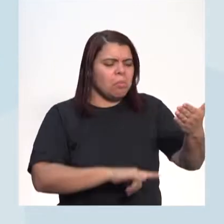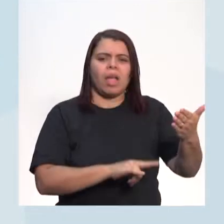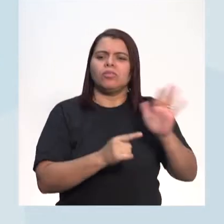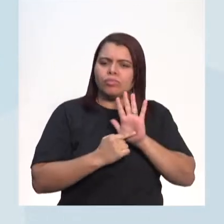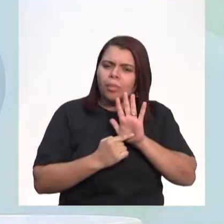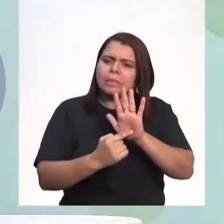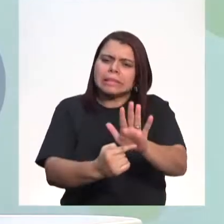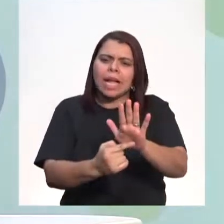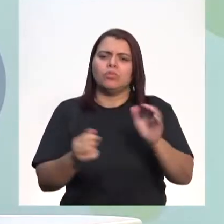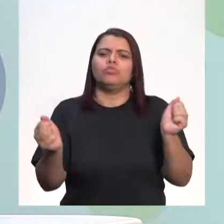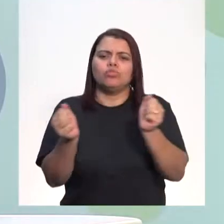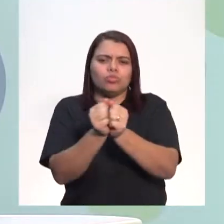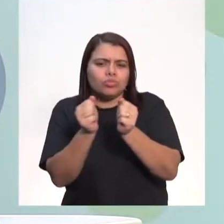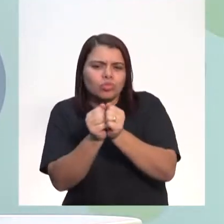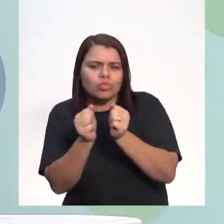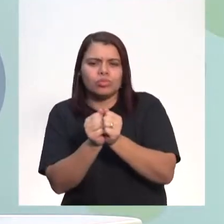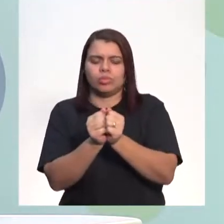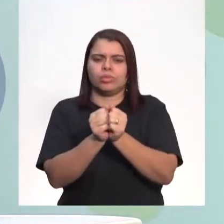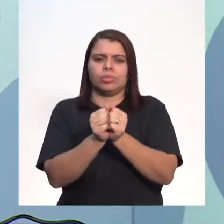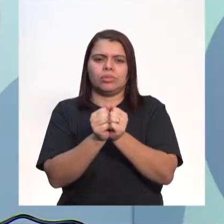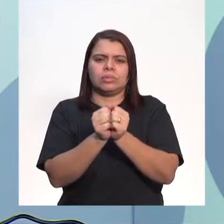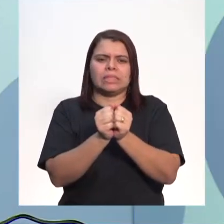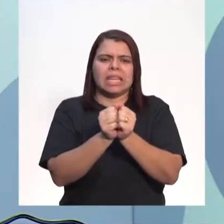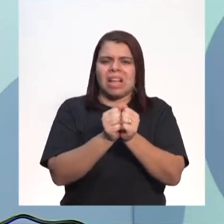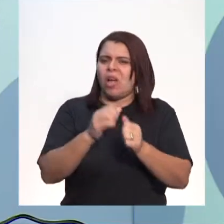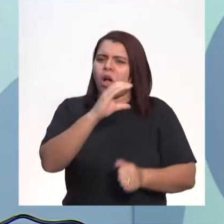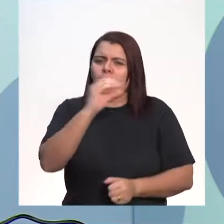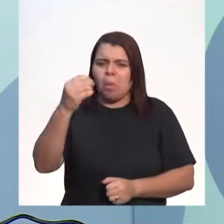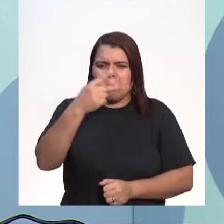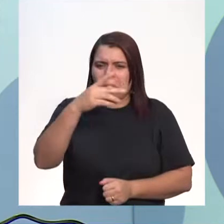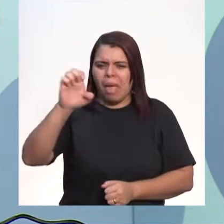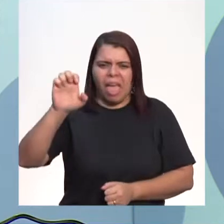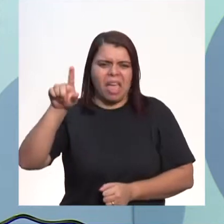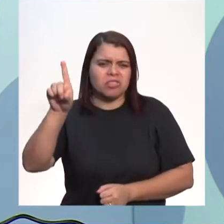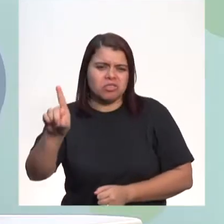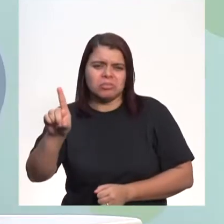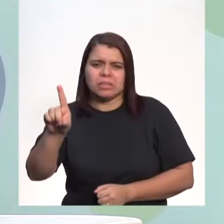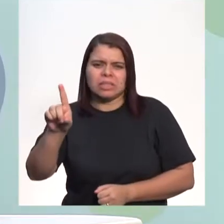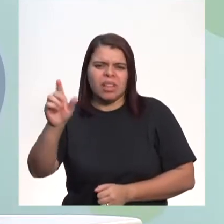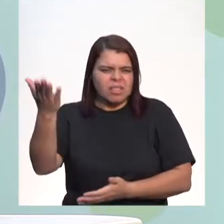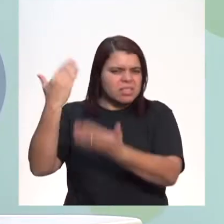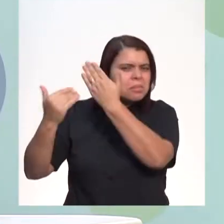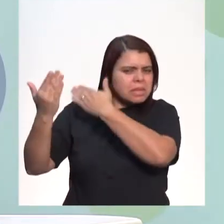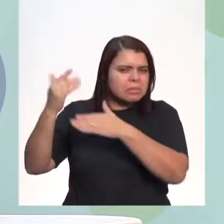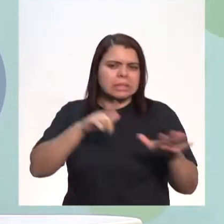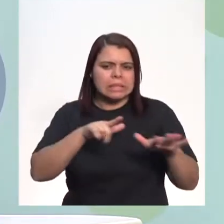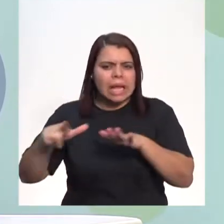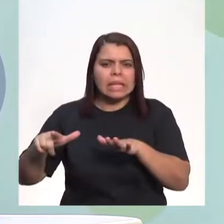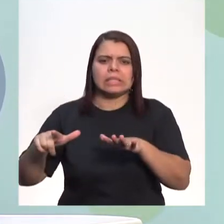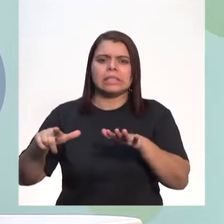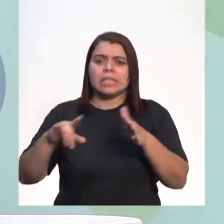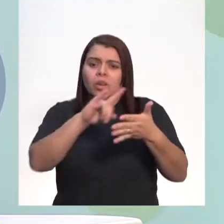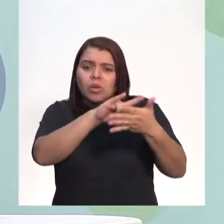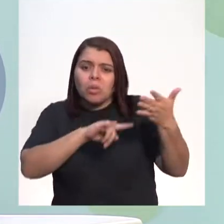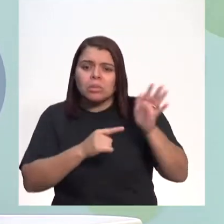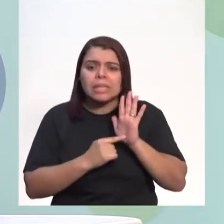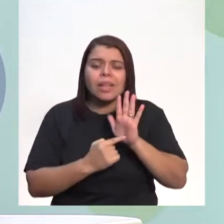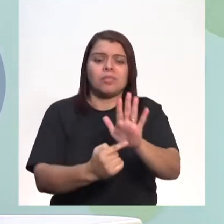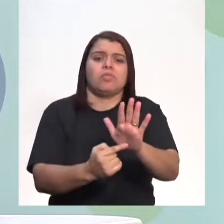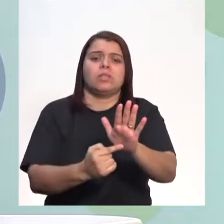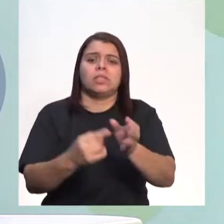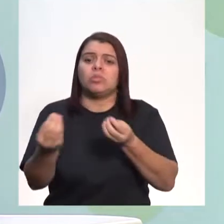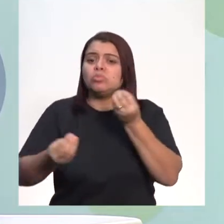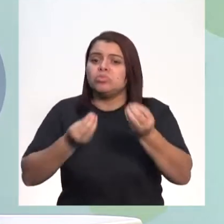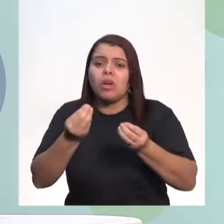comunicado conjunto CGRH, COPED, EFAP e CITEM na semana passada. Esse comunicado ele traz algumas